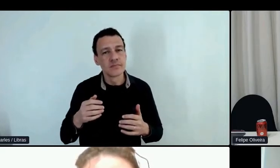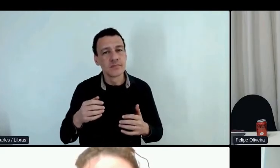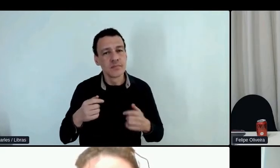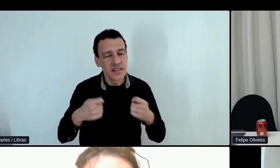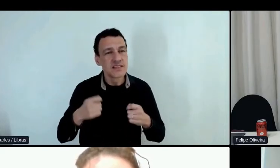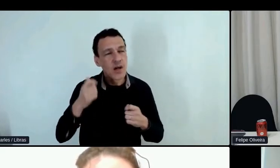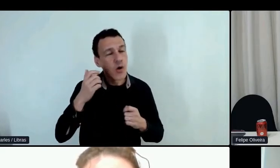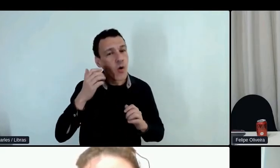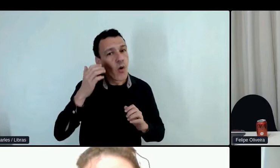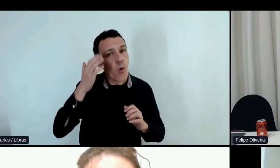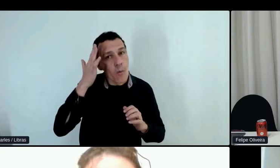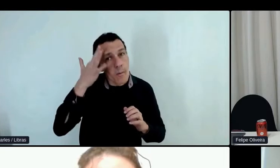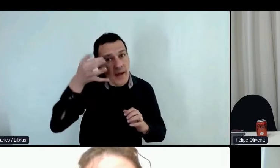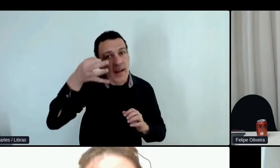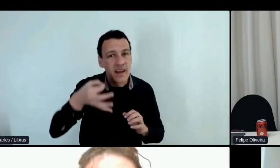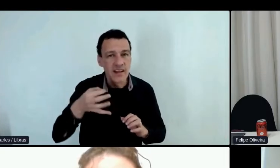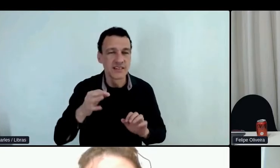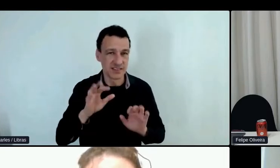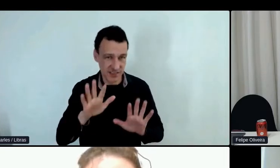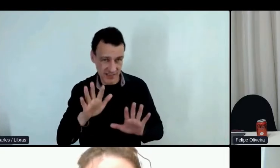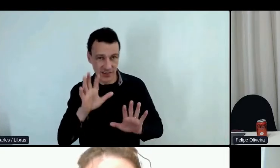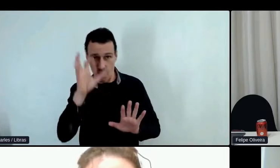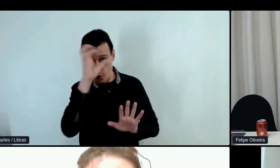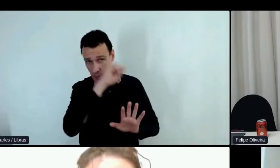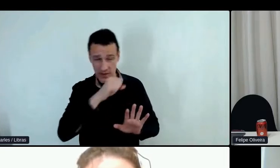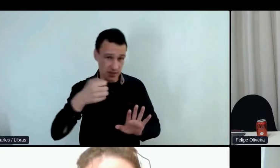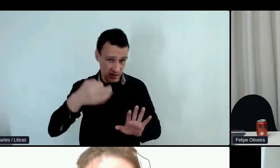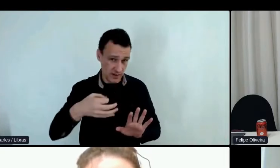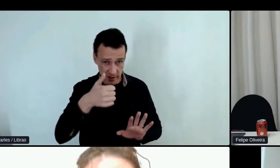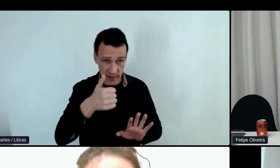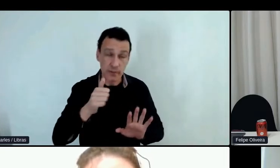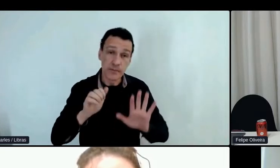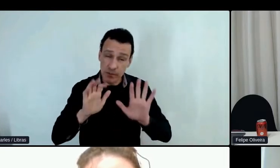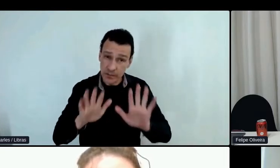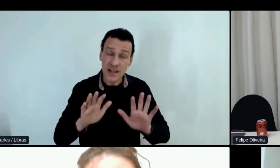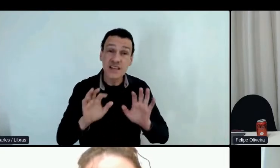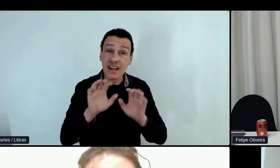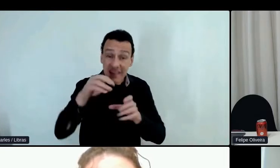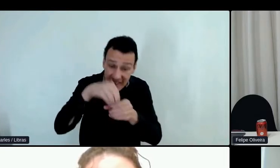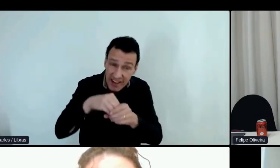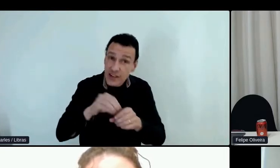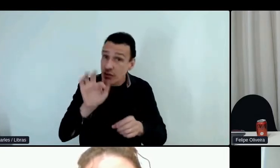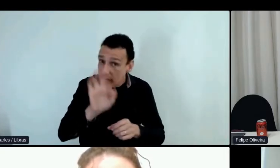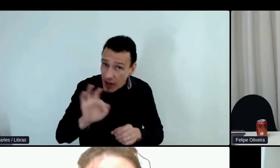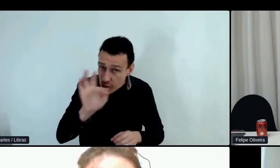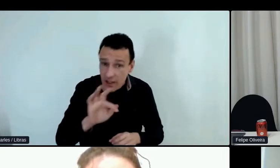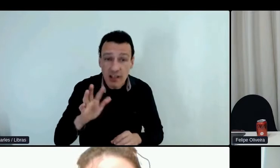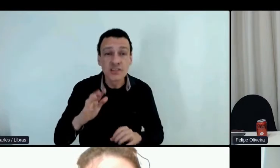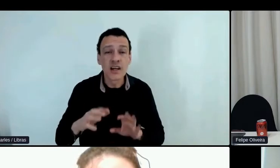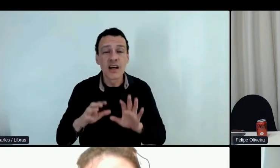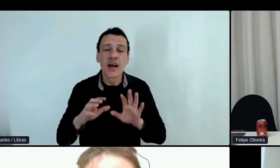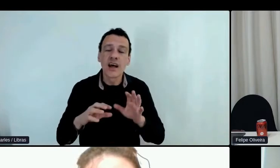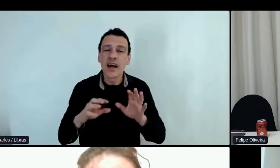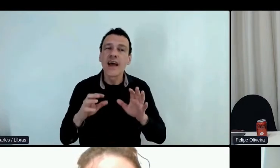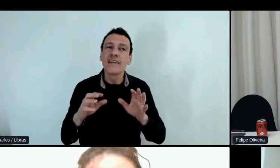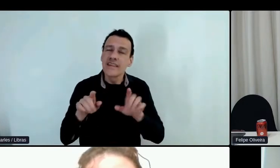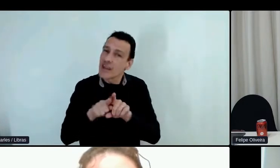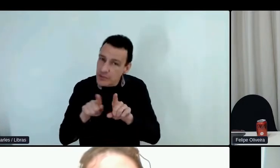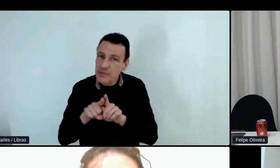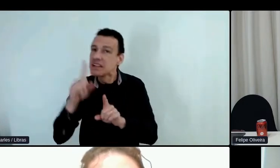está fazendo faculdade agora, né? E apesar de que a empresa, você sabe que a empresa tem uma consciência, vai ter, acho que vão ter instituições de ensino